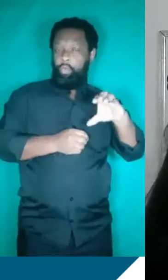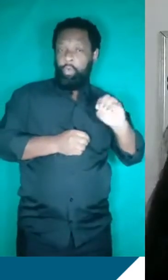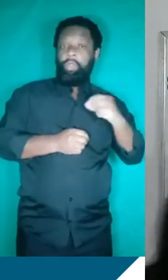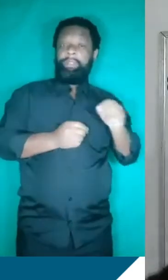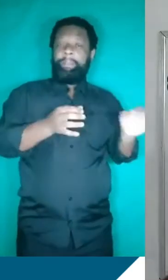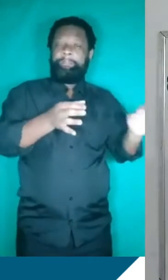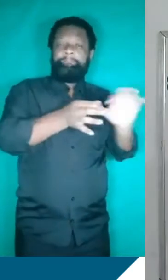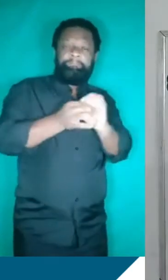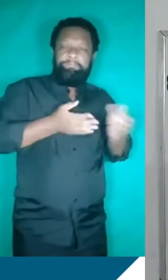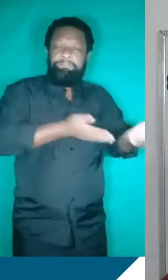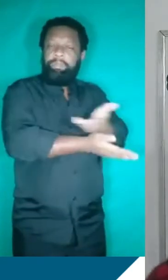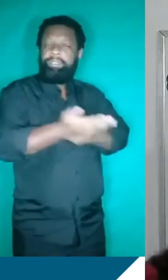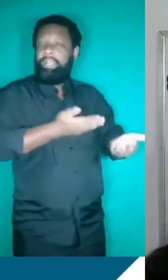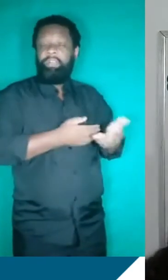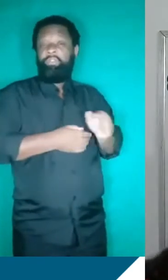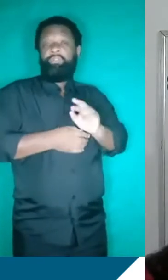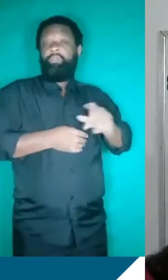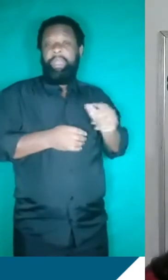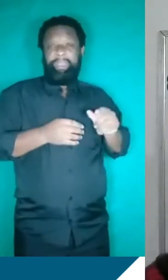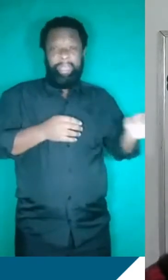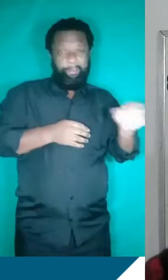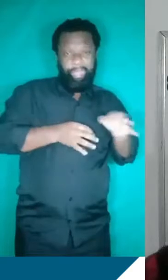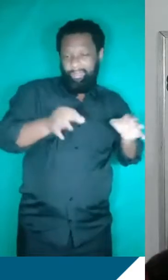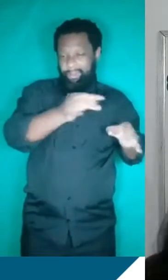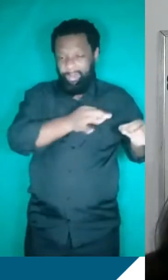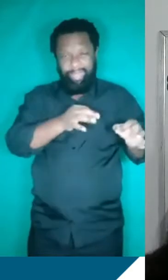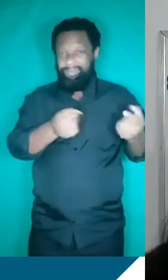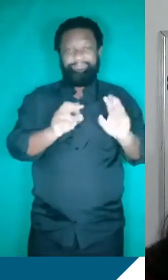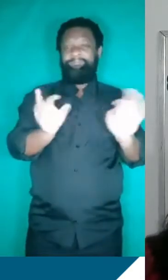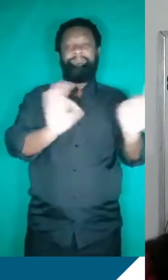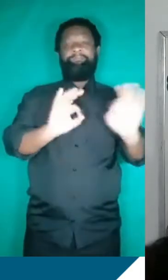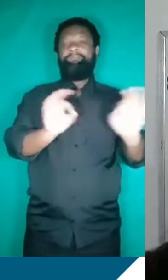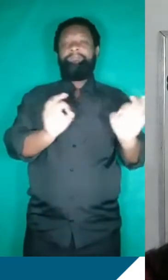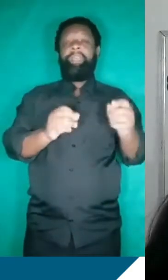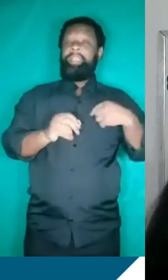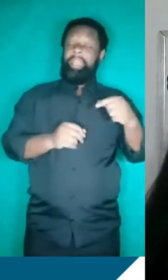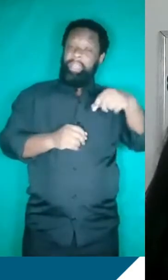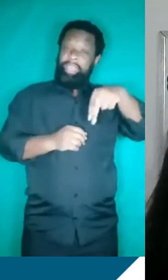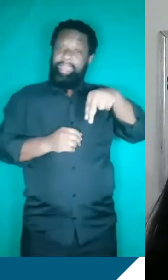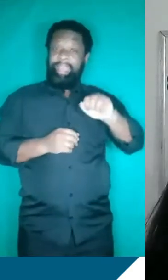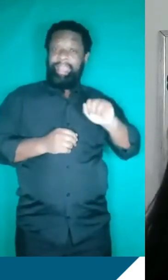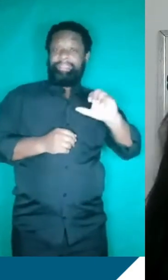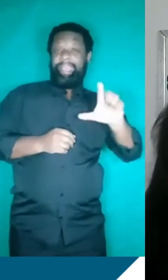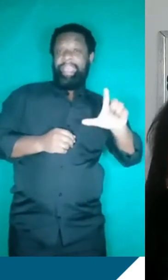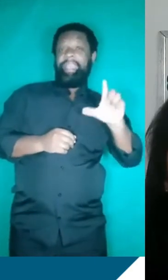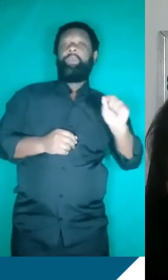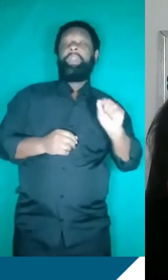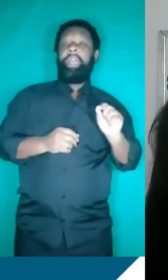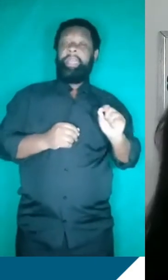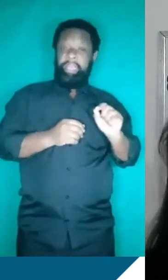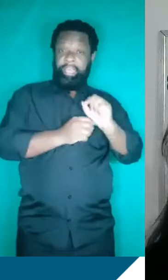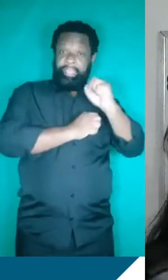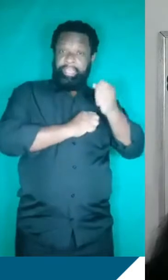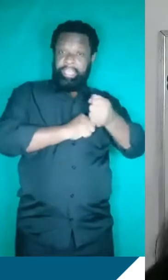iônico, o tipo de interação não é uma interação entre moléculas, não é intermolecular. No caso do NaCl, é uma